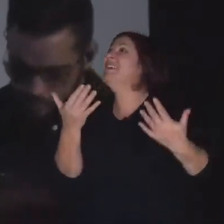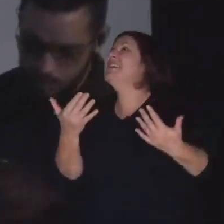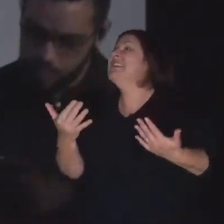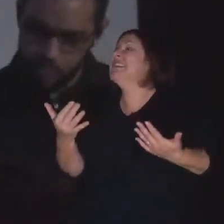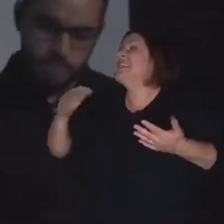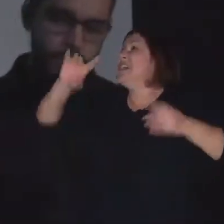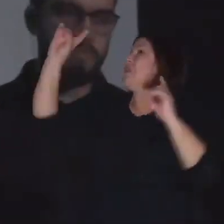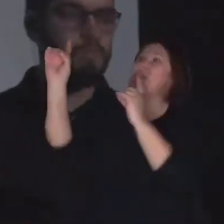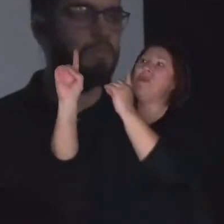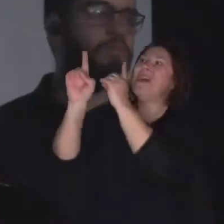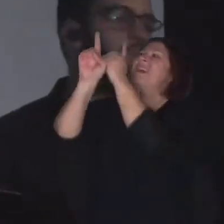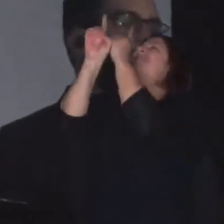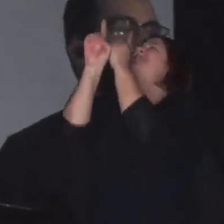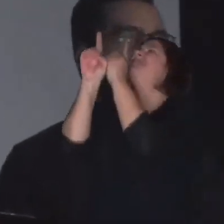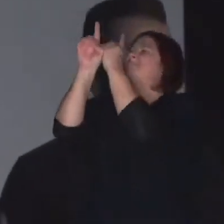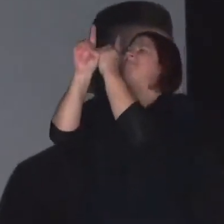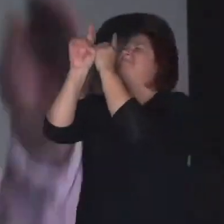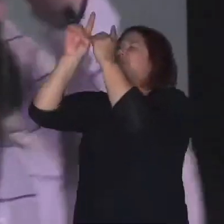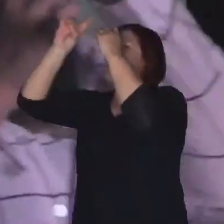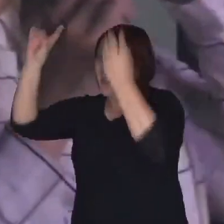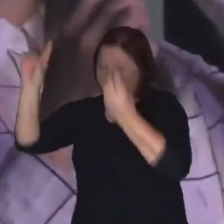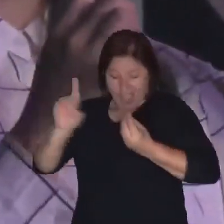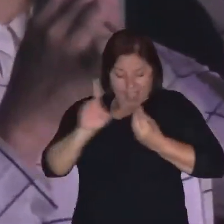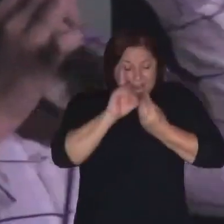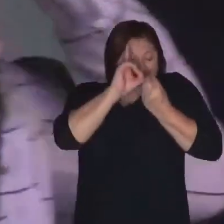me deu nova vida